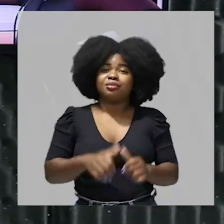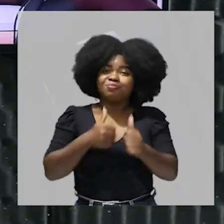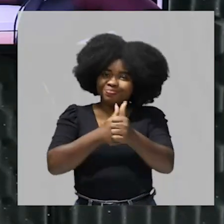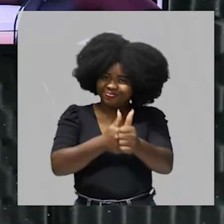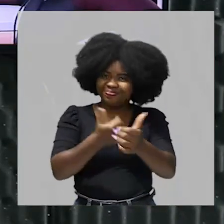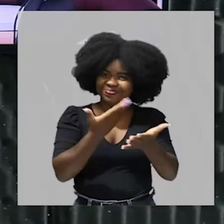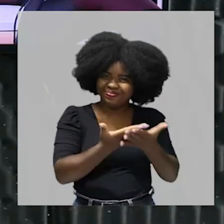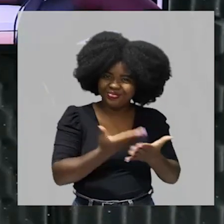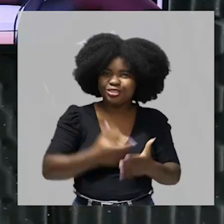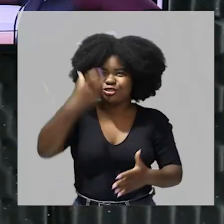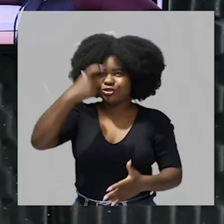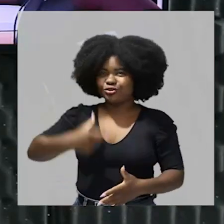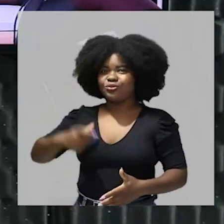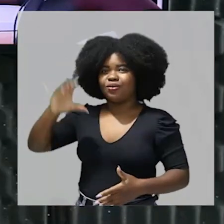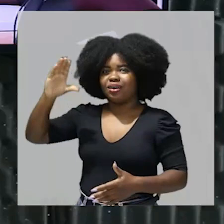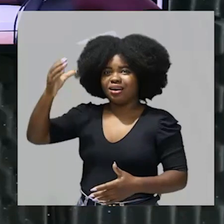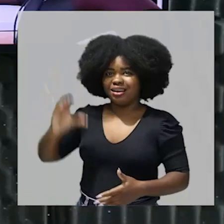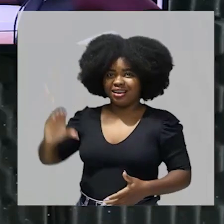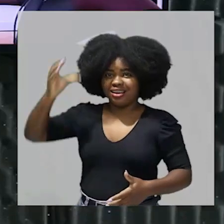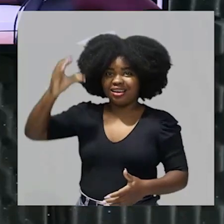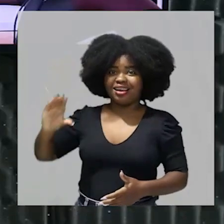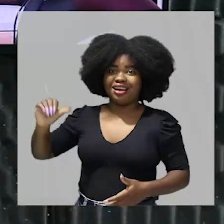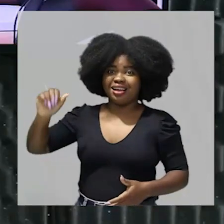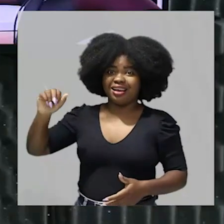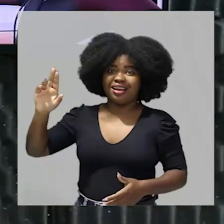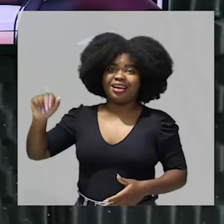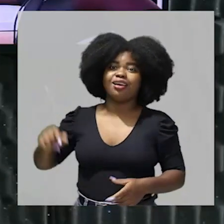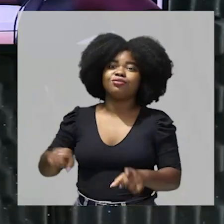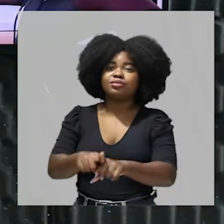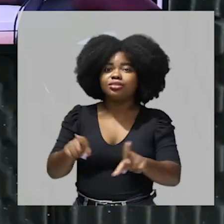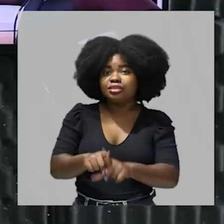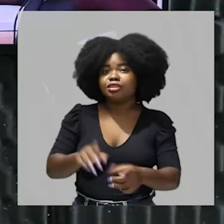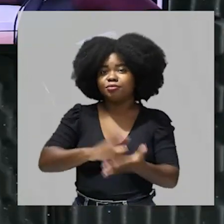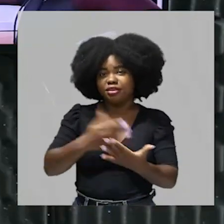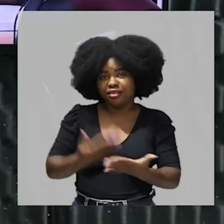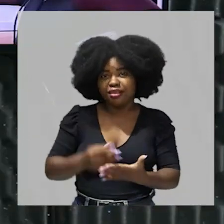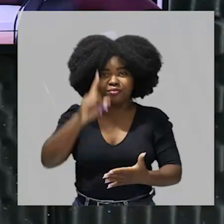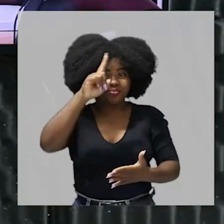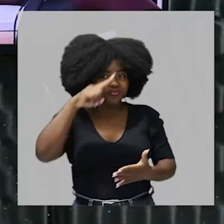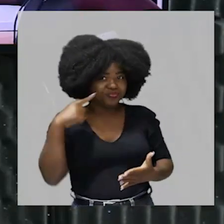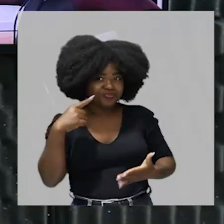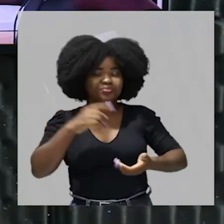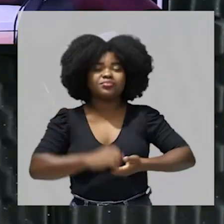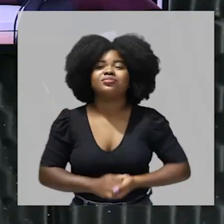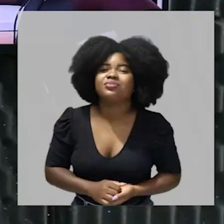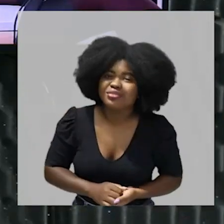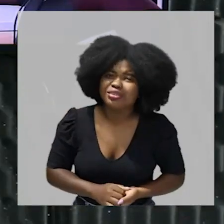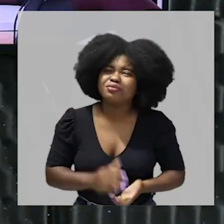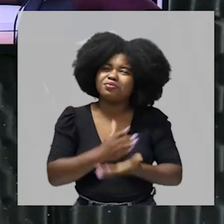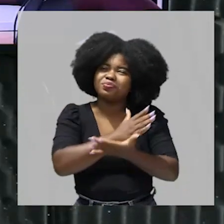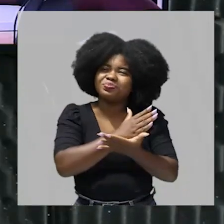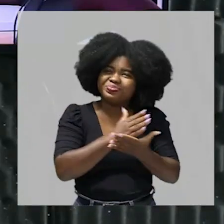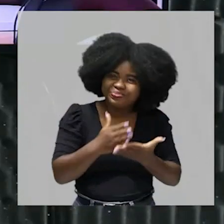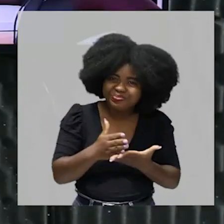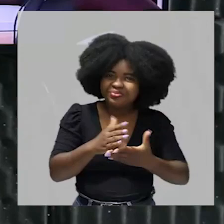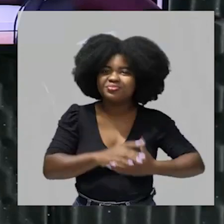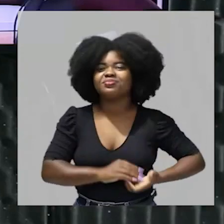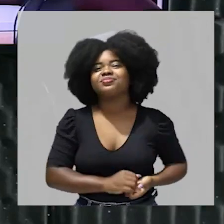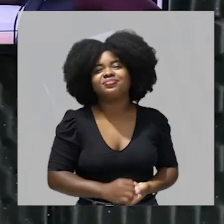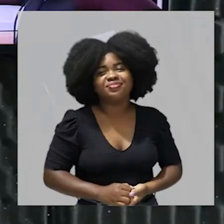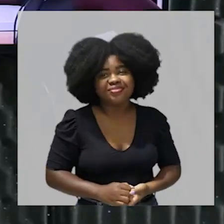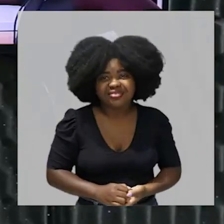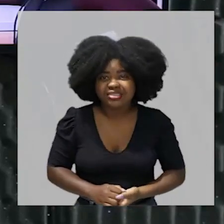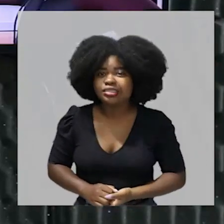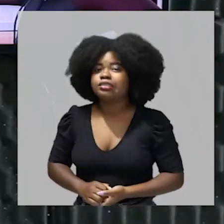aí as nossas aulas eu sou professora Nossa Deus aqui das libras e vamos ainda mais